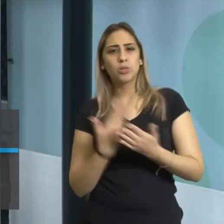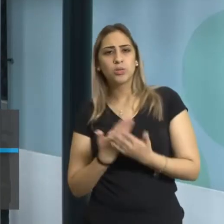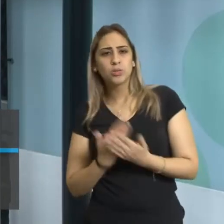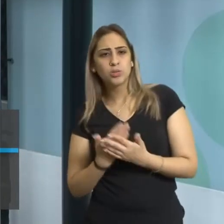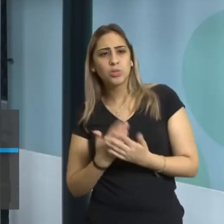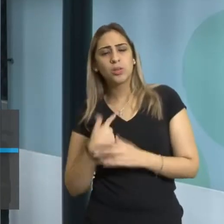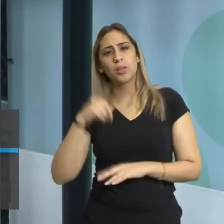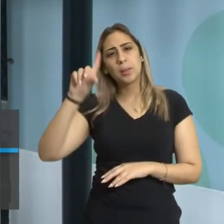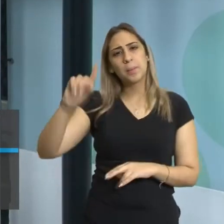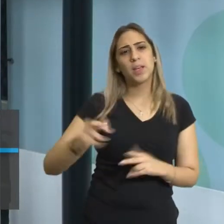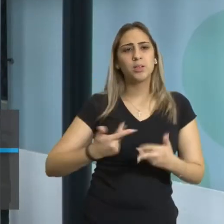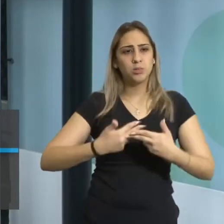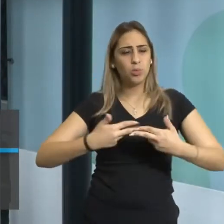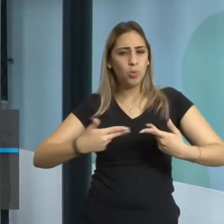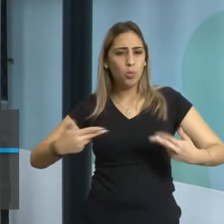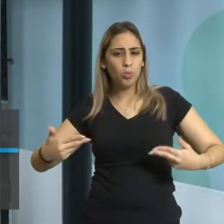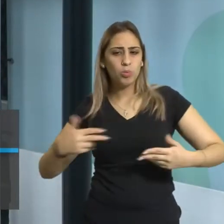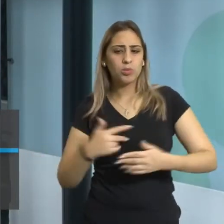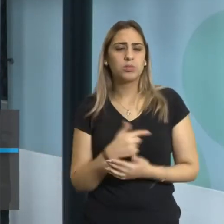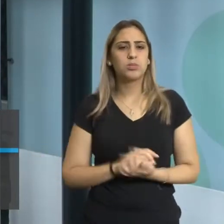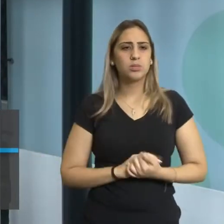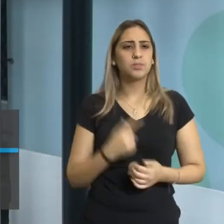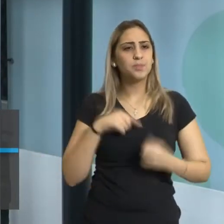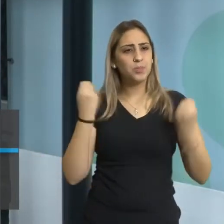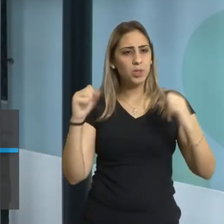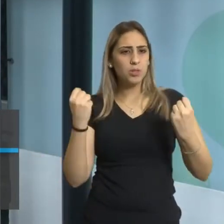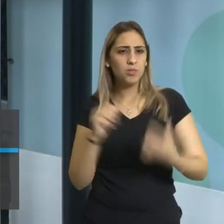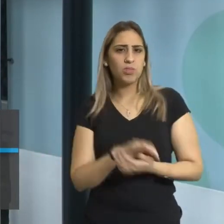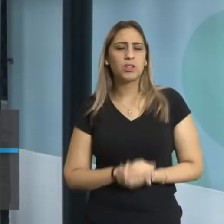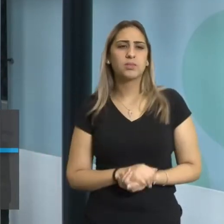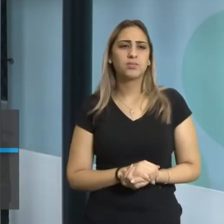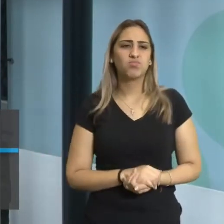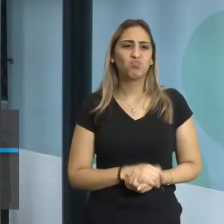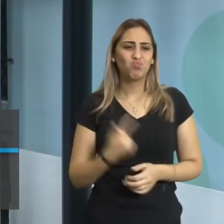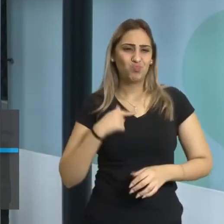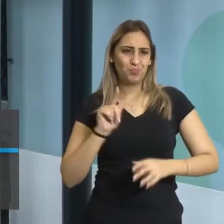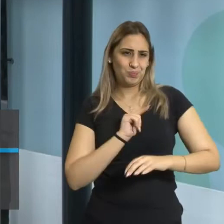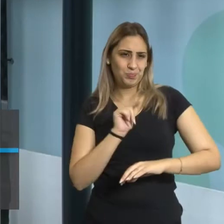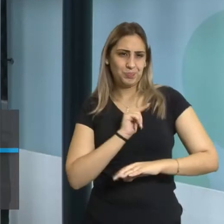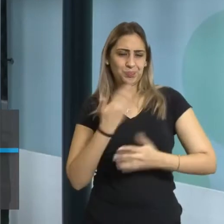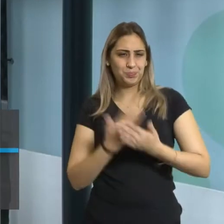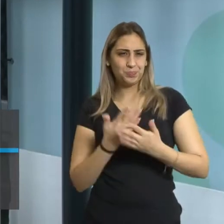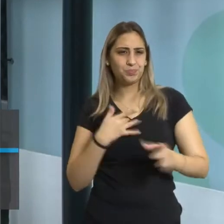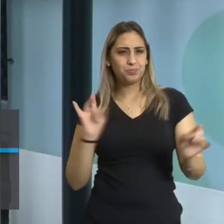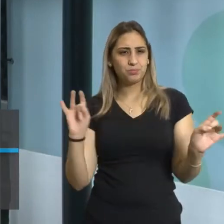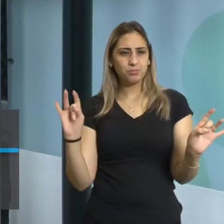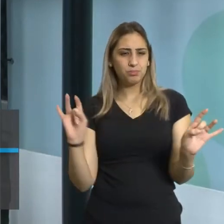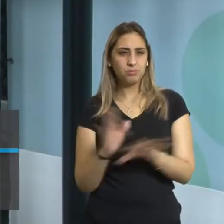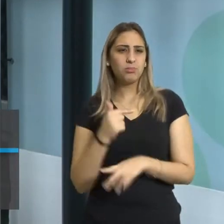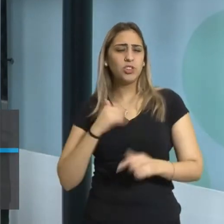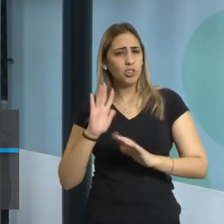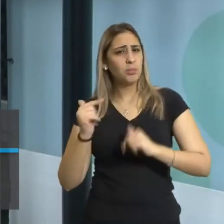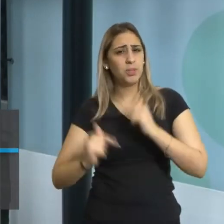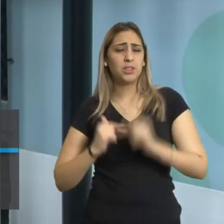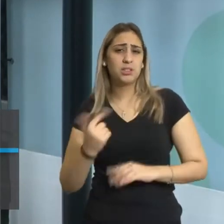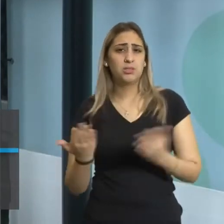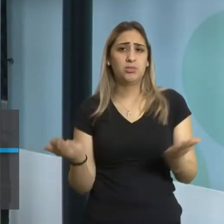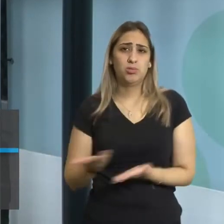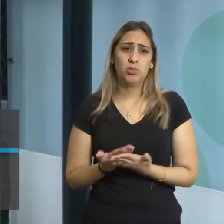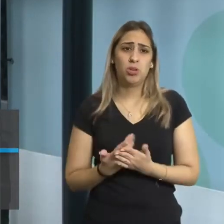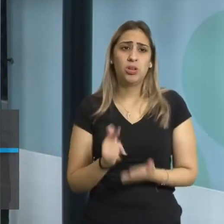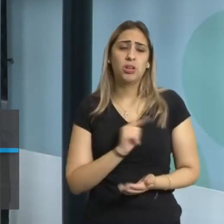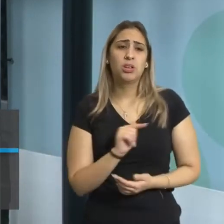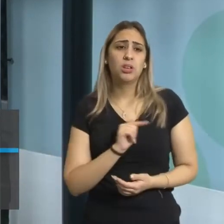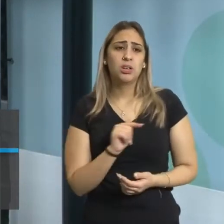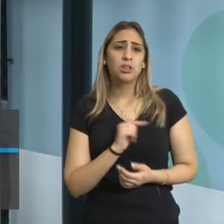escolas têm menos equipamento é de educação física já tem escolas hoje eu trabalho em uma escola que tinha até